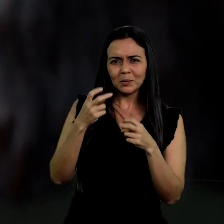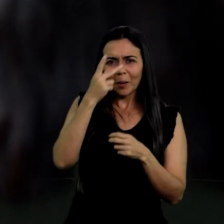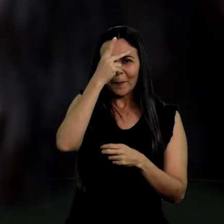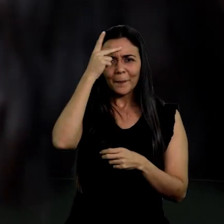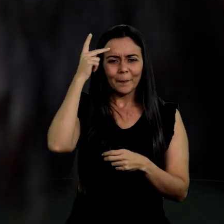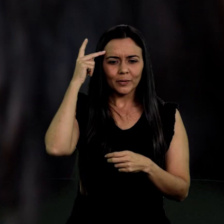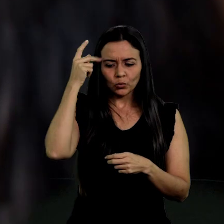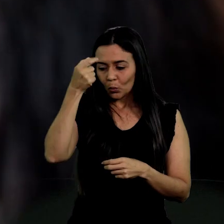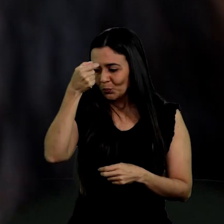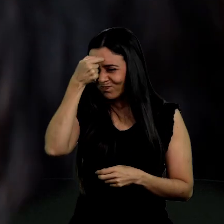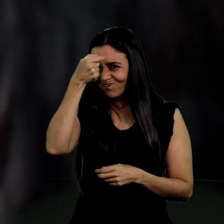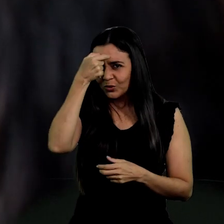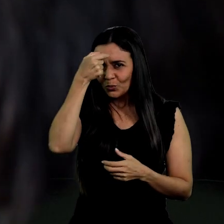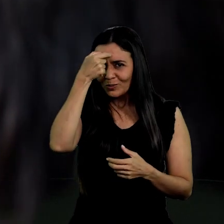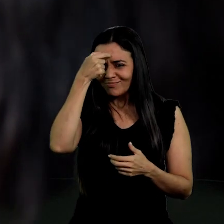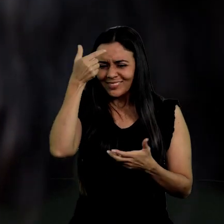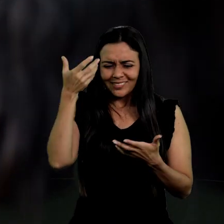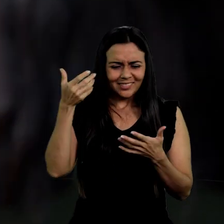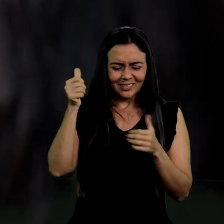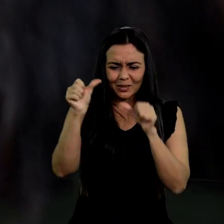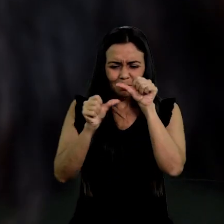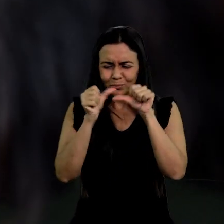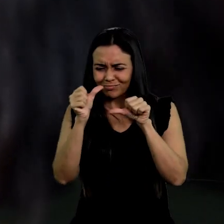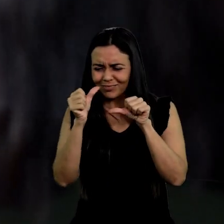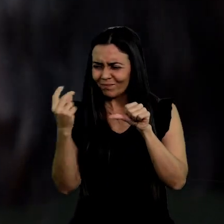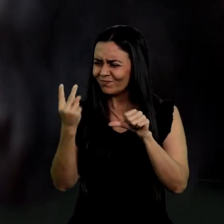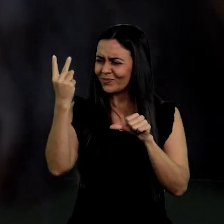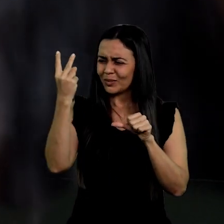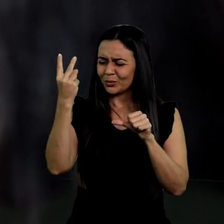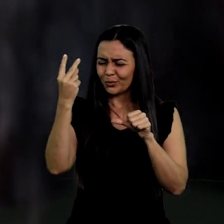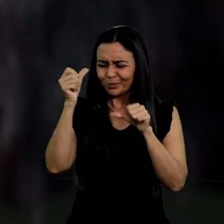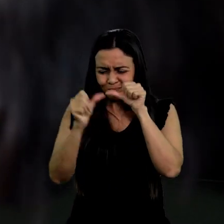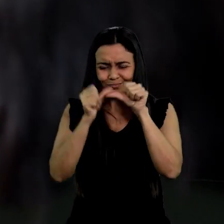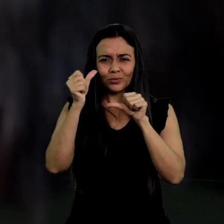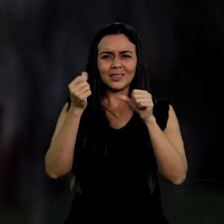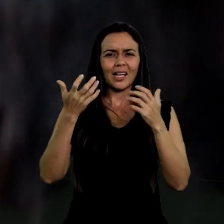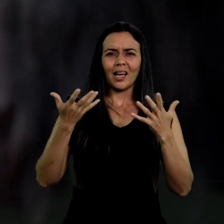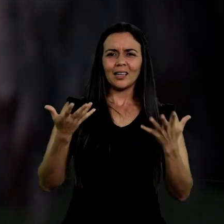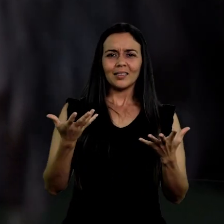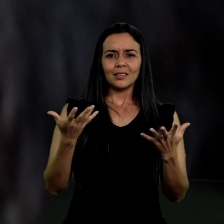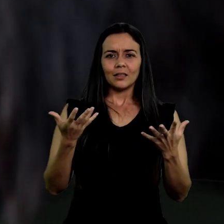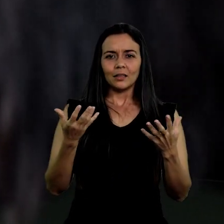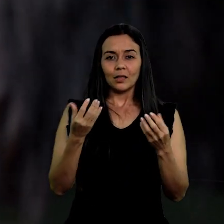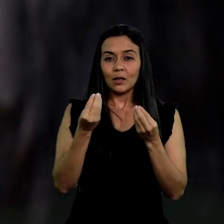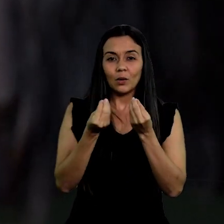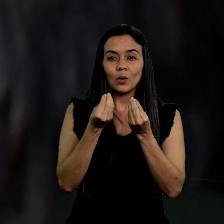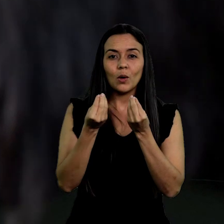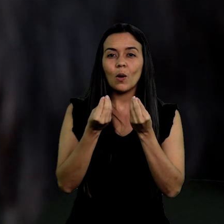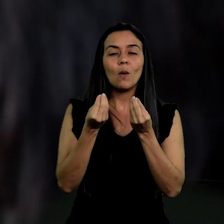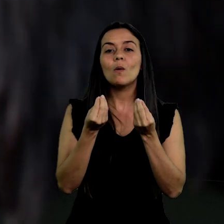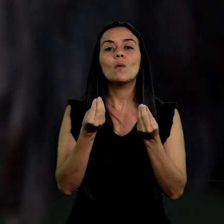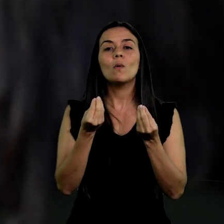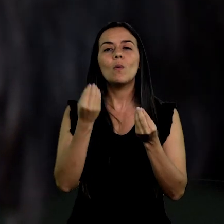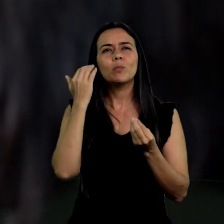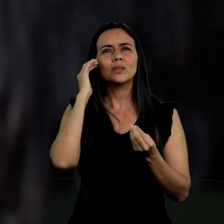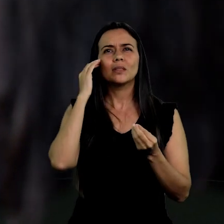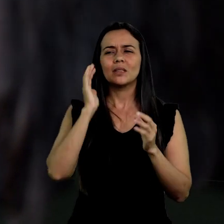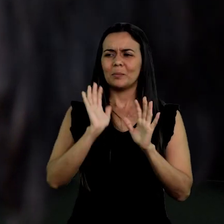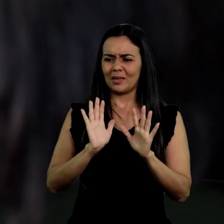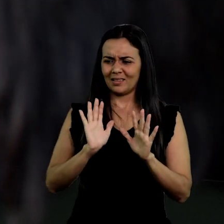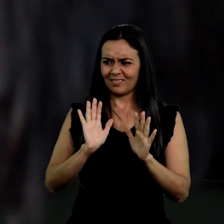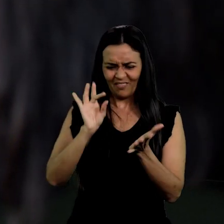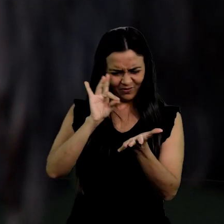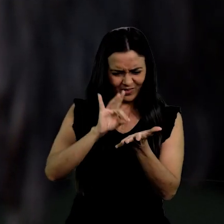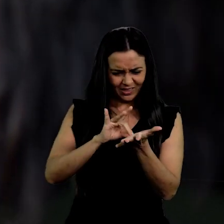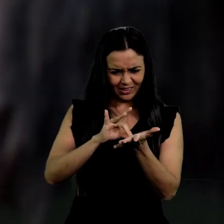com uma alteração de consciência também, né? Até como se fosse um estado onírico, assim. Sim, né? Como se a pessoa às vezes fala, parece que eu